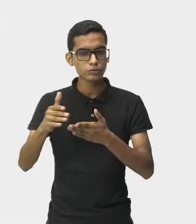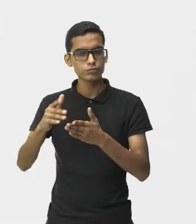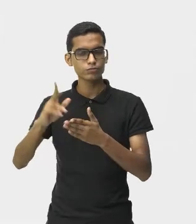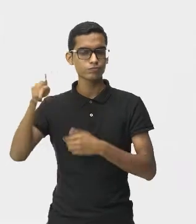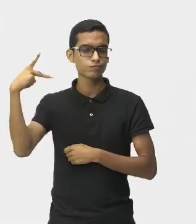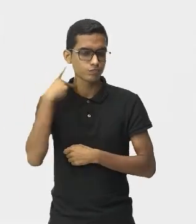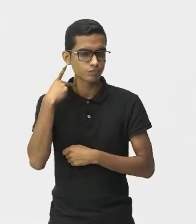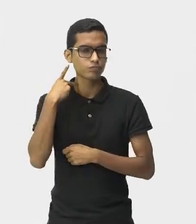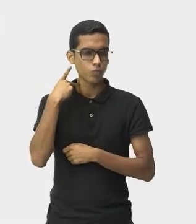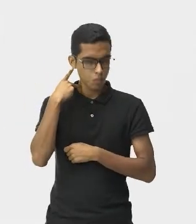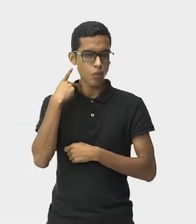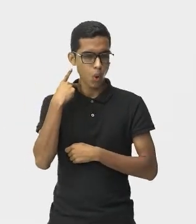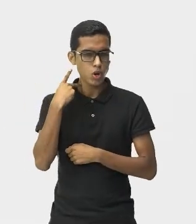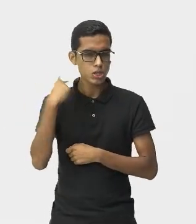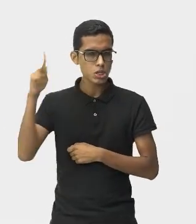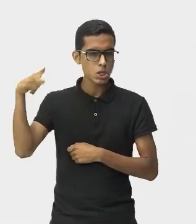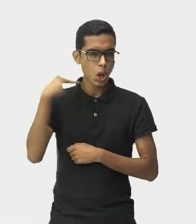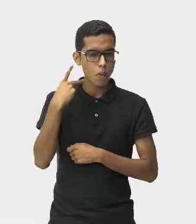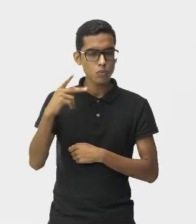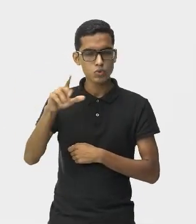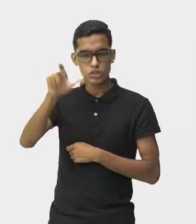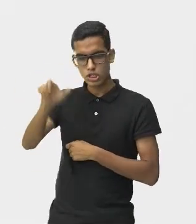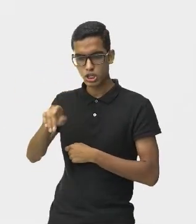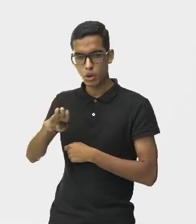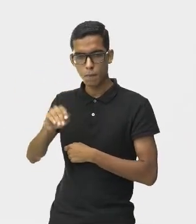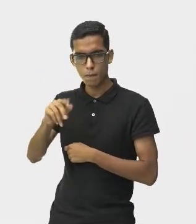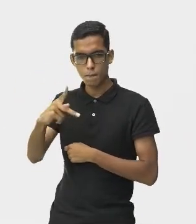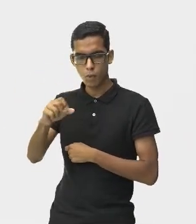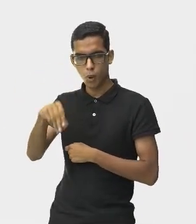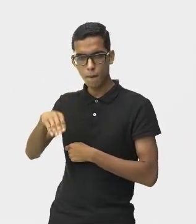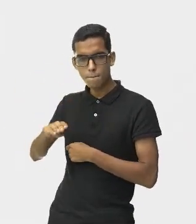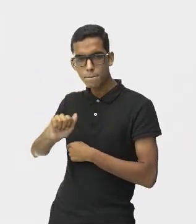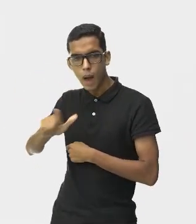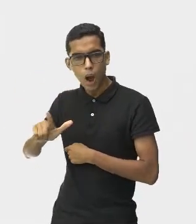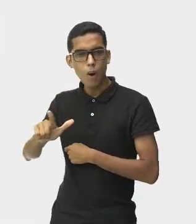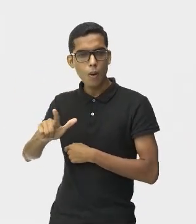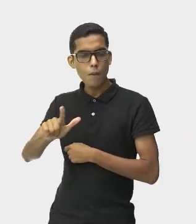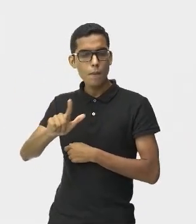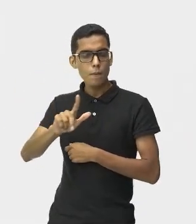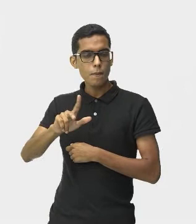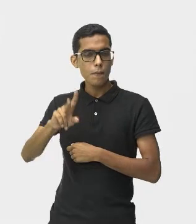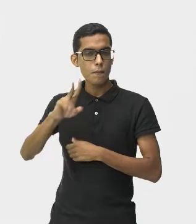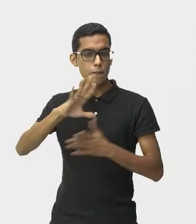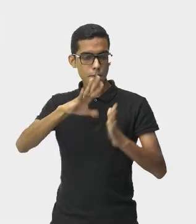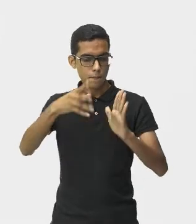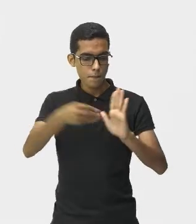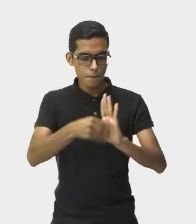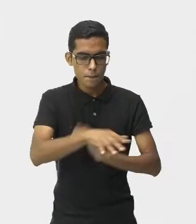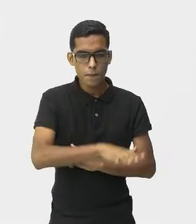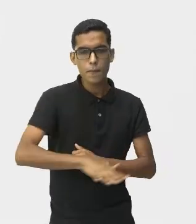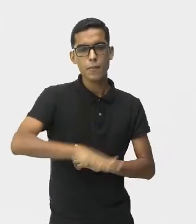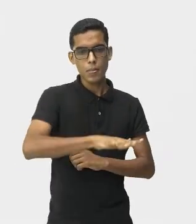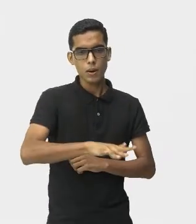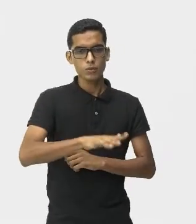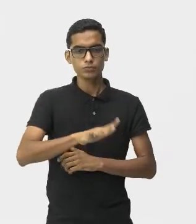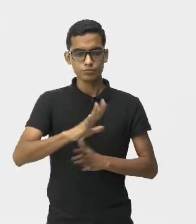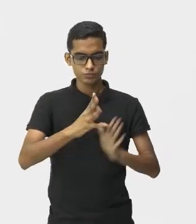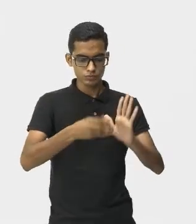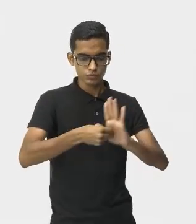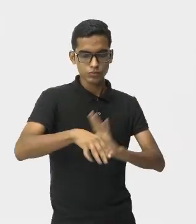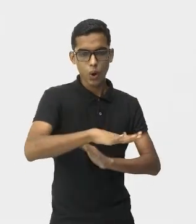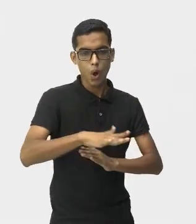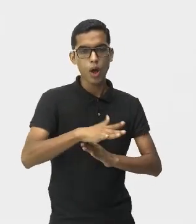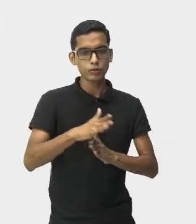em específico, que é o tema da nossa aula, tá, gente? História da Amazônia. Para a Amazônia, Pombal estabeleceu a modificação da política